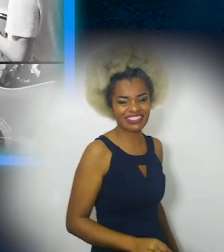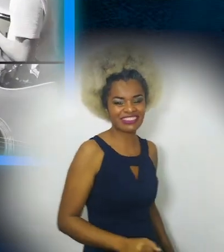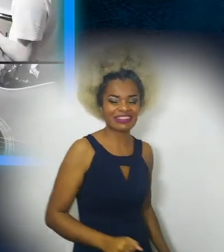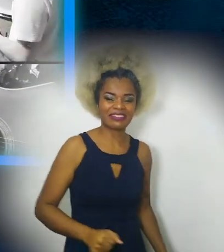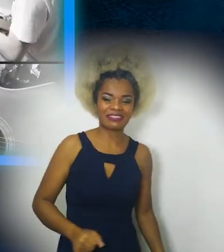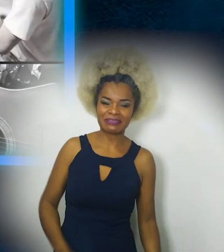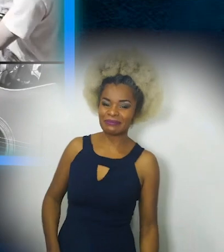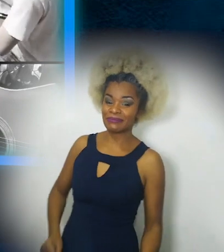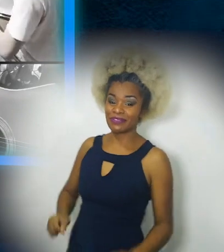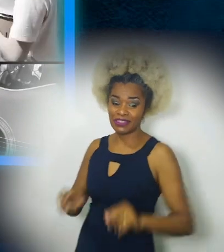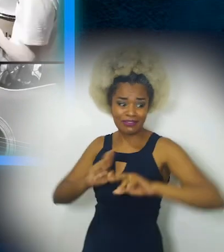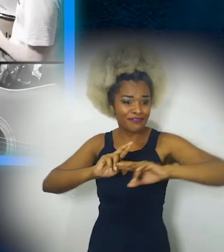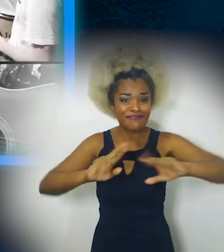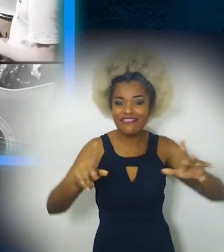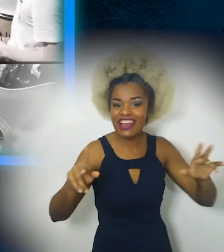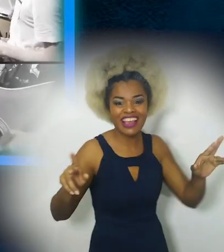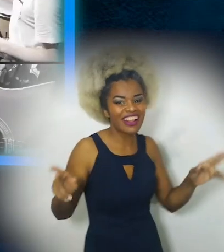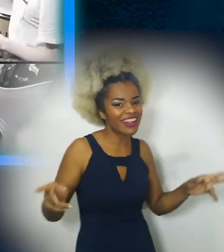diferente,